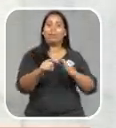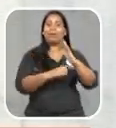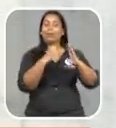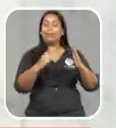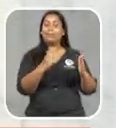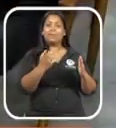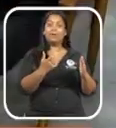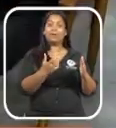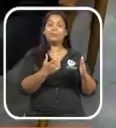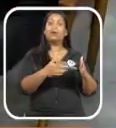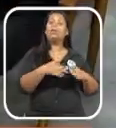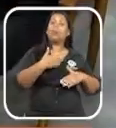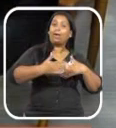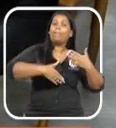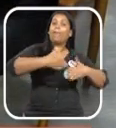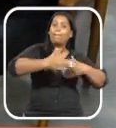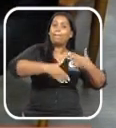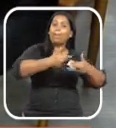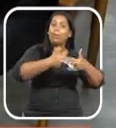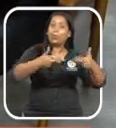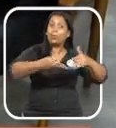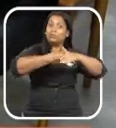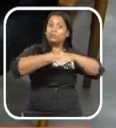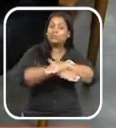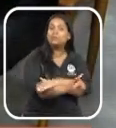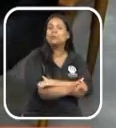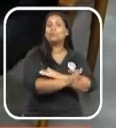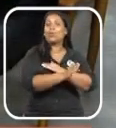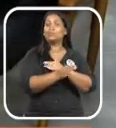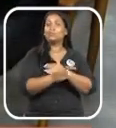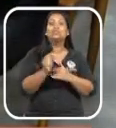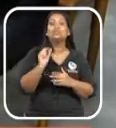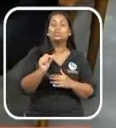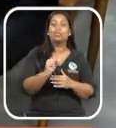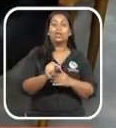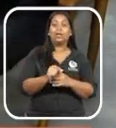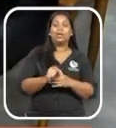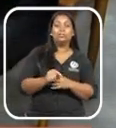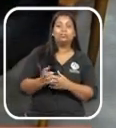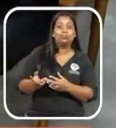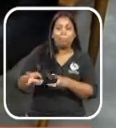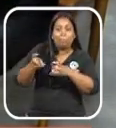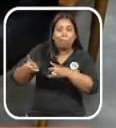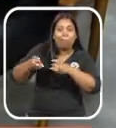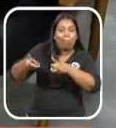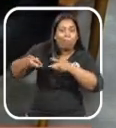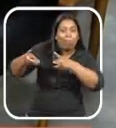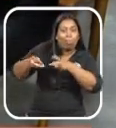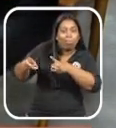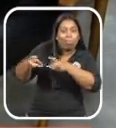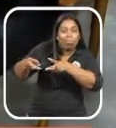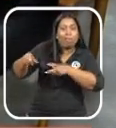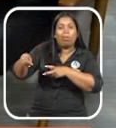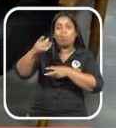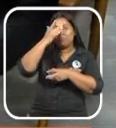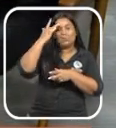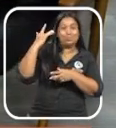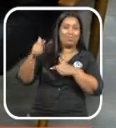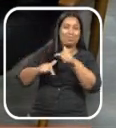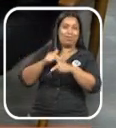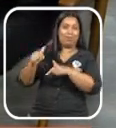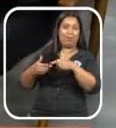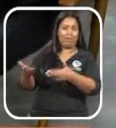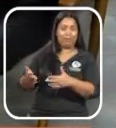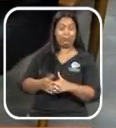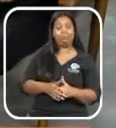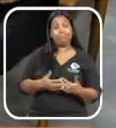de exploração dos trabalhadores. Eu não, assim, para mim não tem diferença, né, do Matheus,